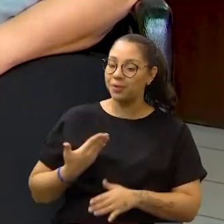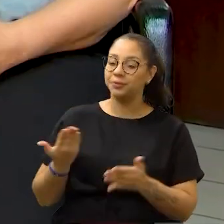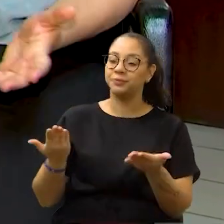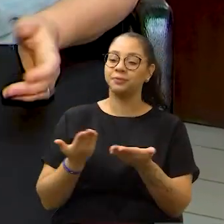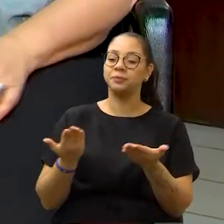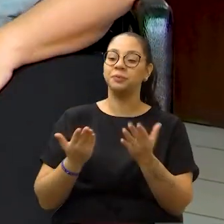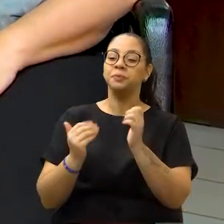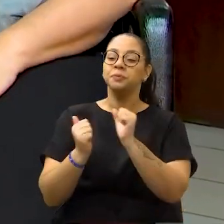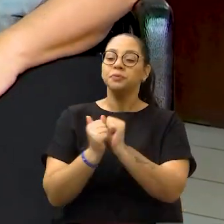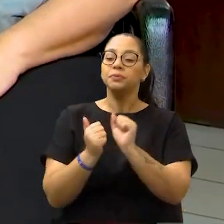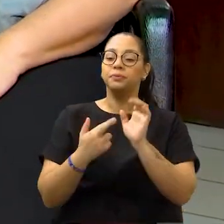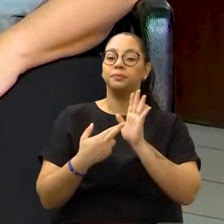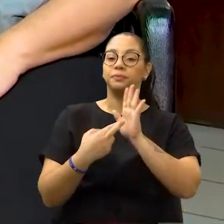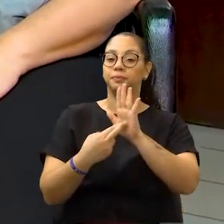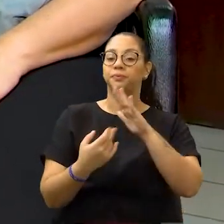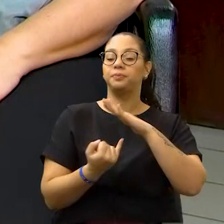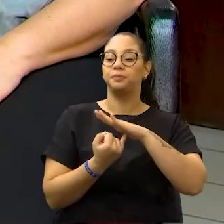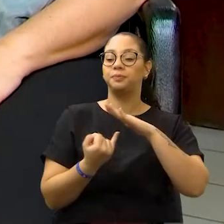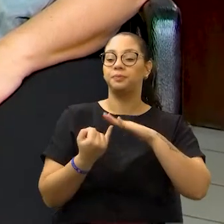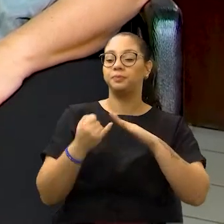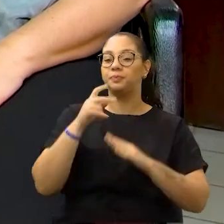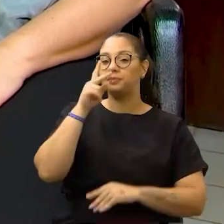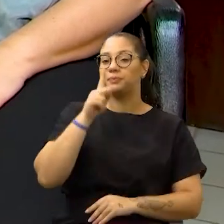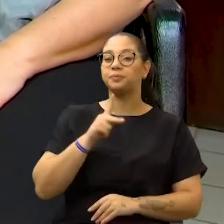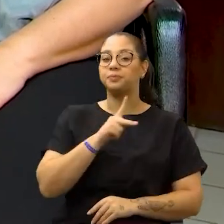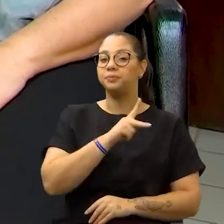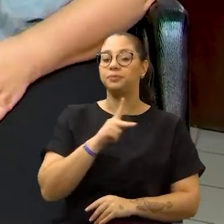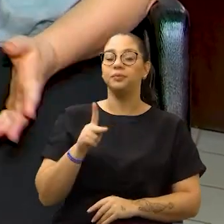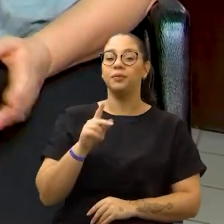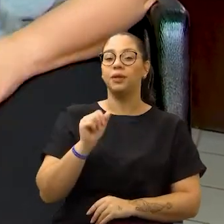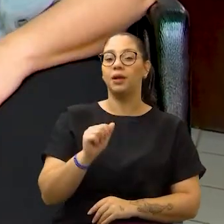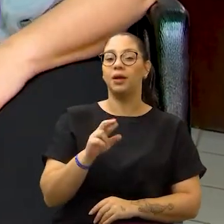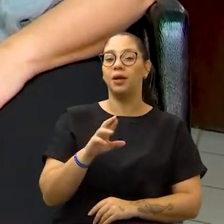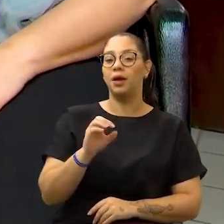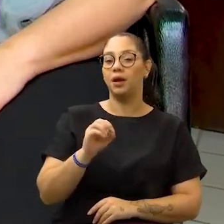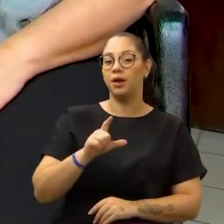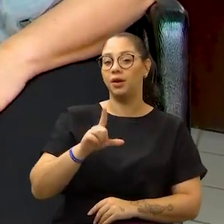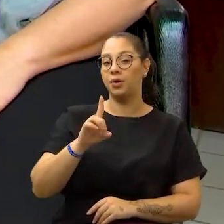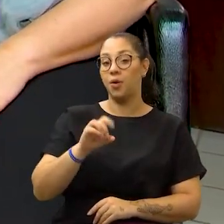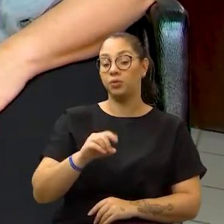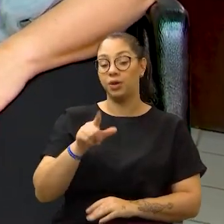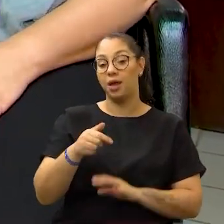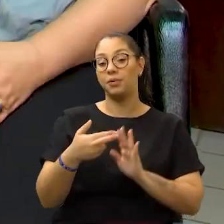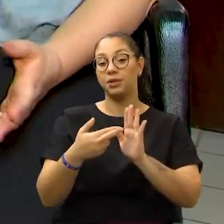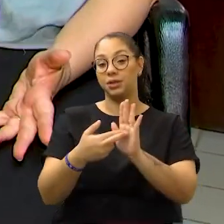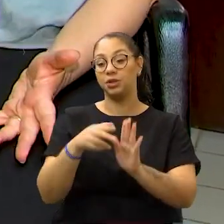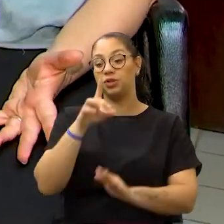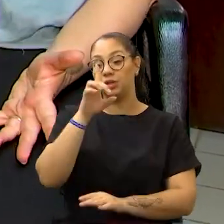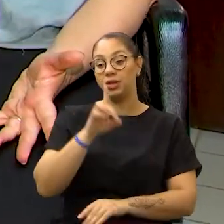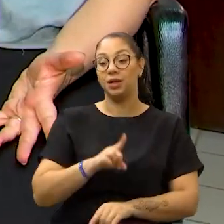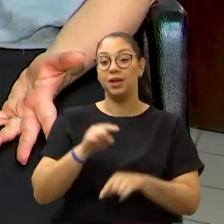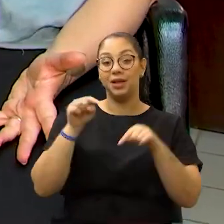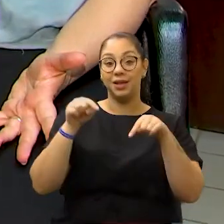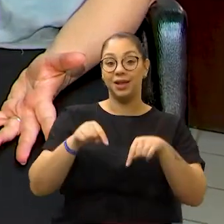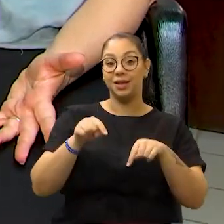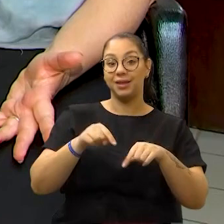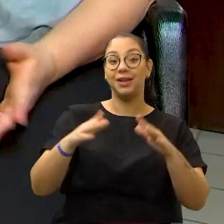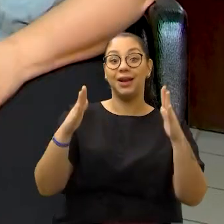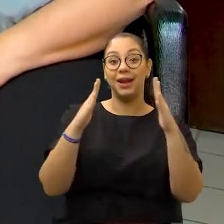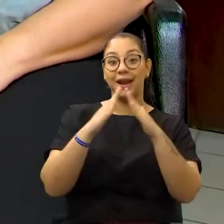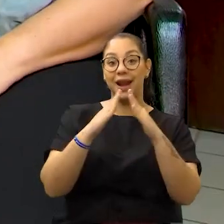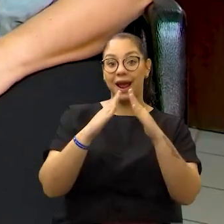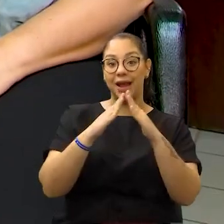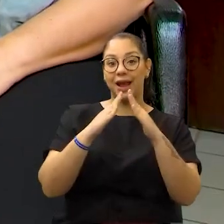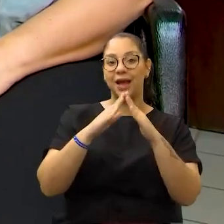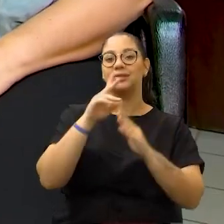aqui representando o Instituto Padre Haroldo como representante da diretoria e aqui na Casa do Padre,